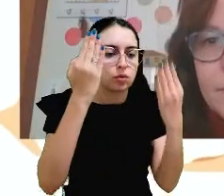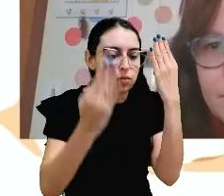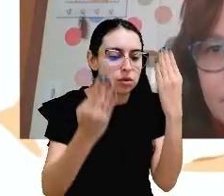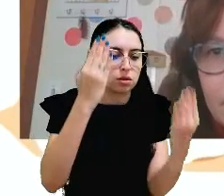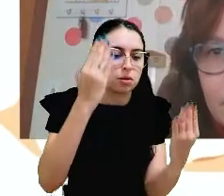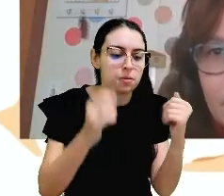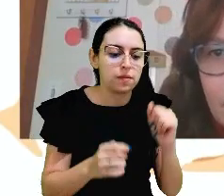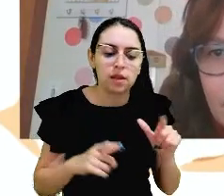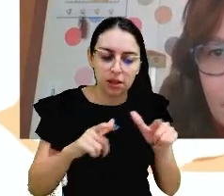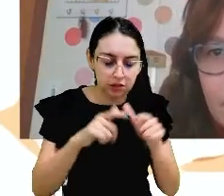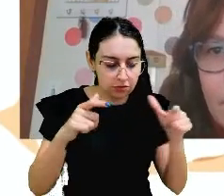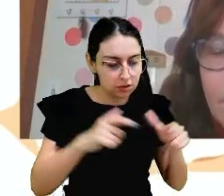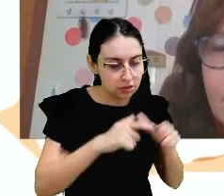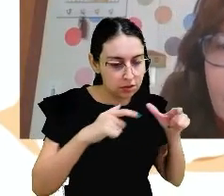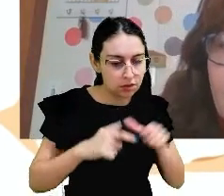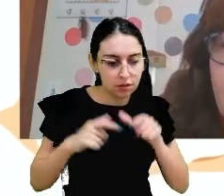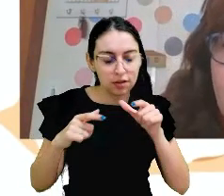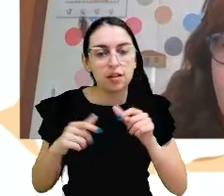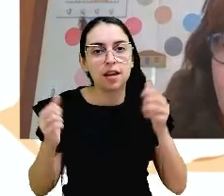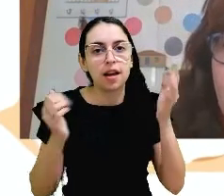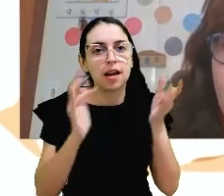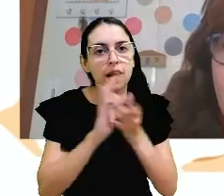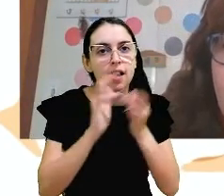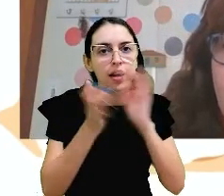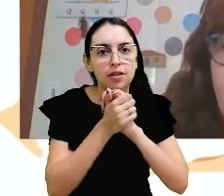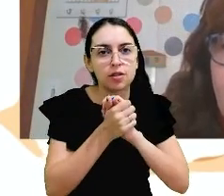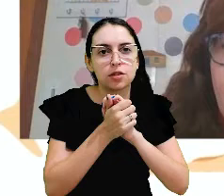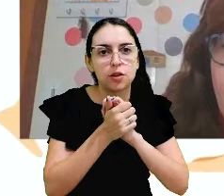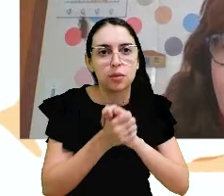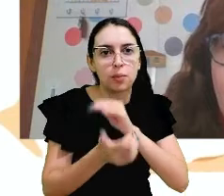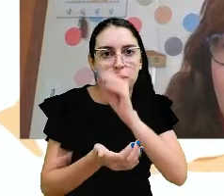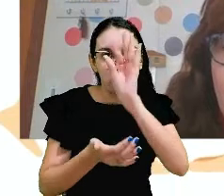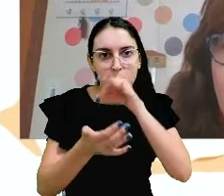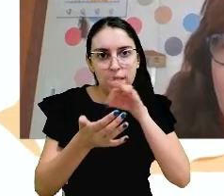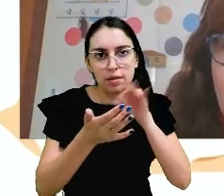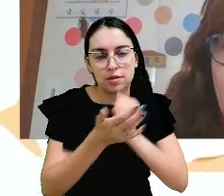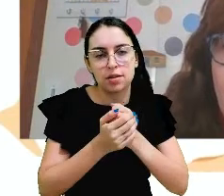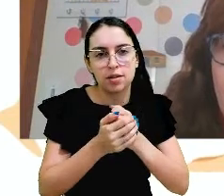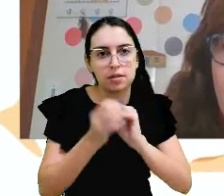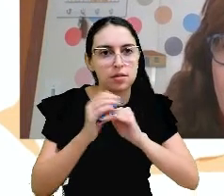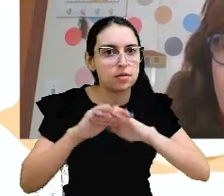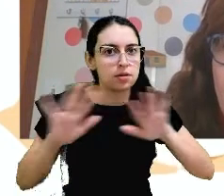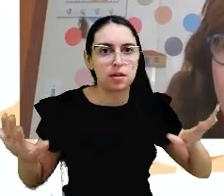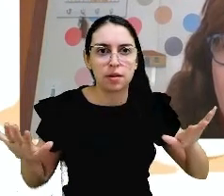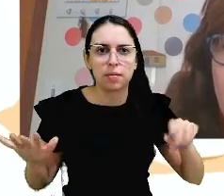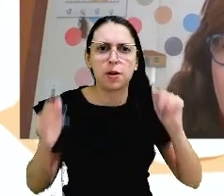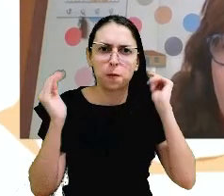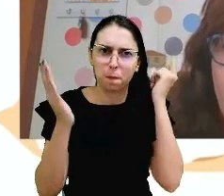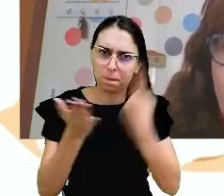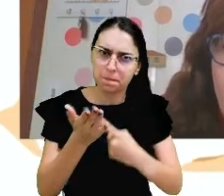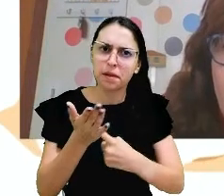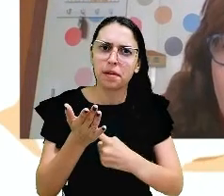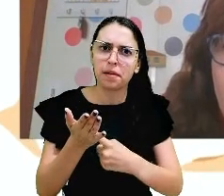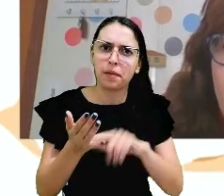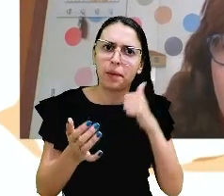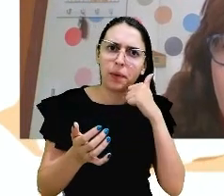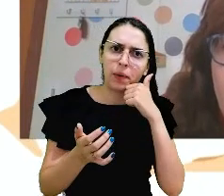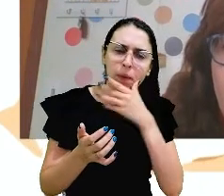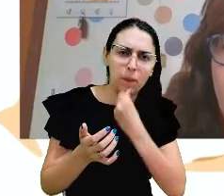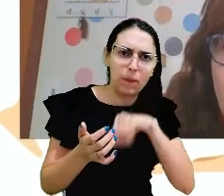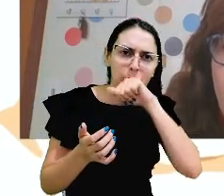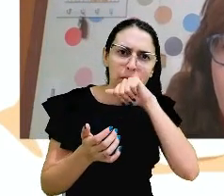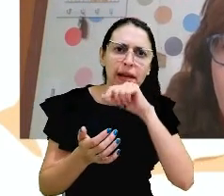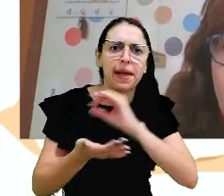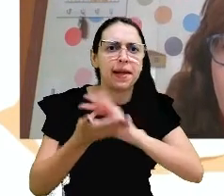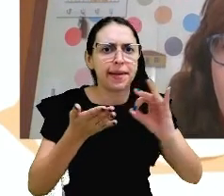como é que ela diz? Casam, batizam, separam, obrigam o pai a registrar o menino quando nasce. Elas têm esse